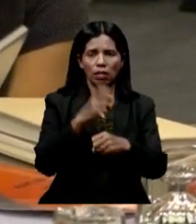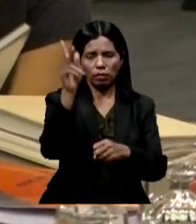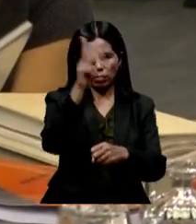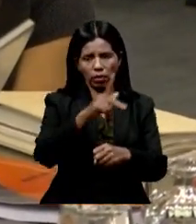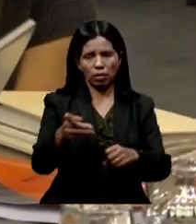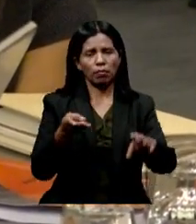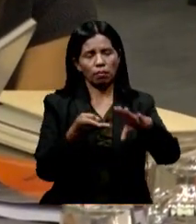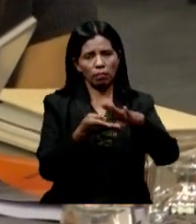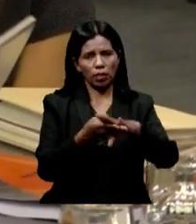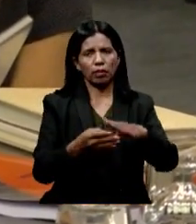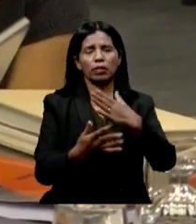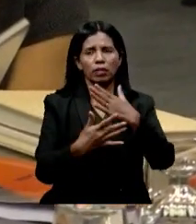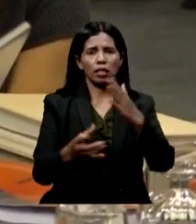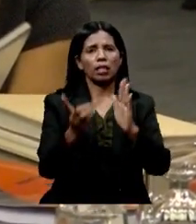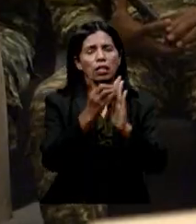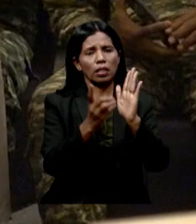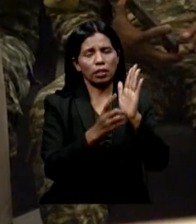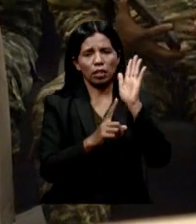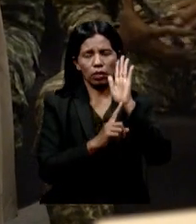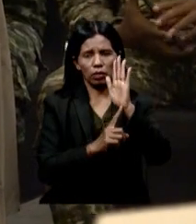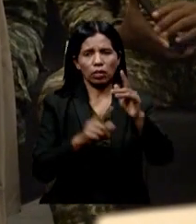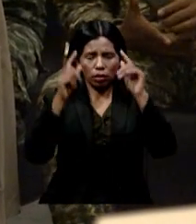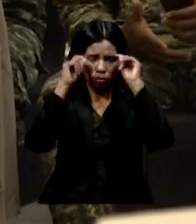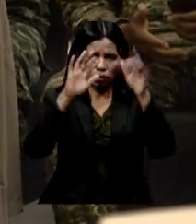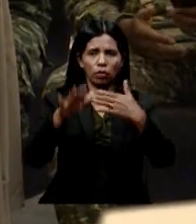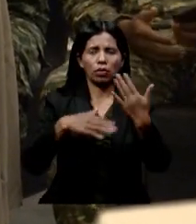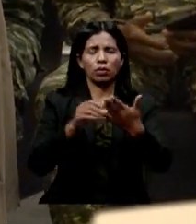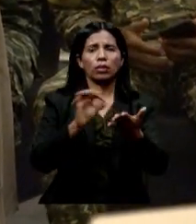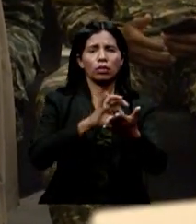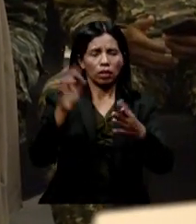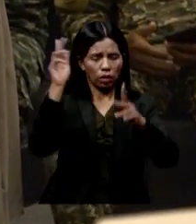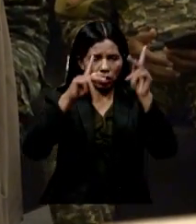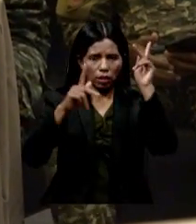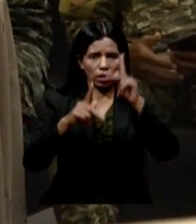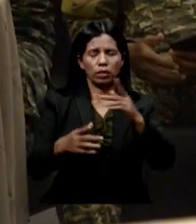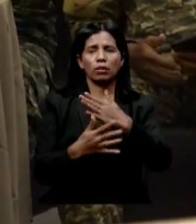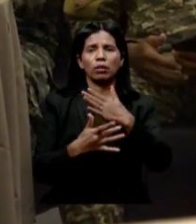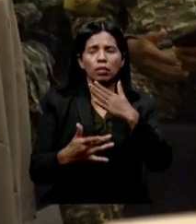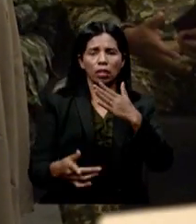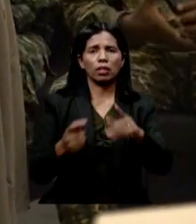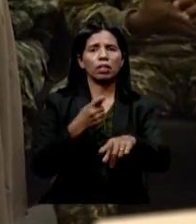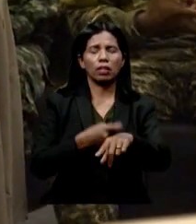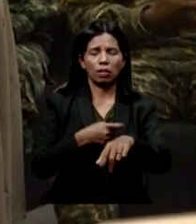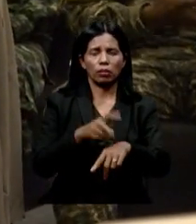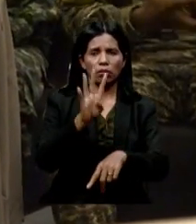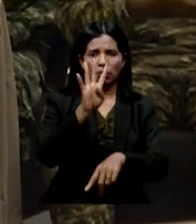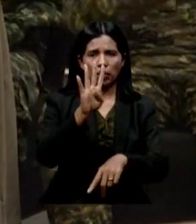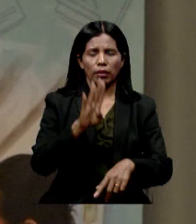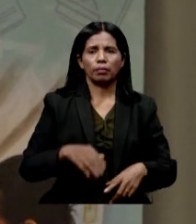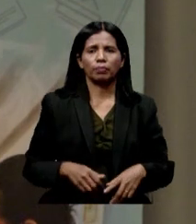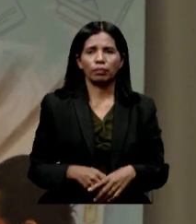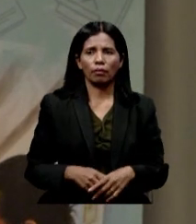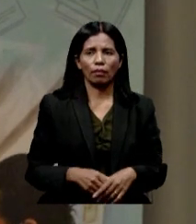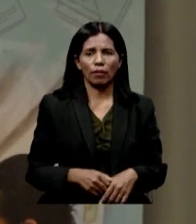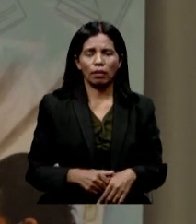de sangue, mas que dado saturo catac Timor-Leste, maioria resista caso hepatitis ou tipo B. Despite the progress